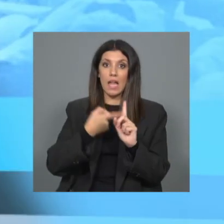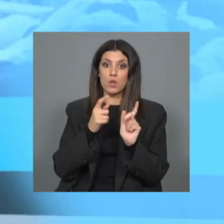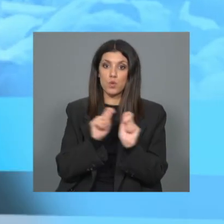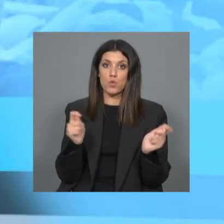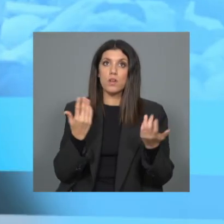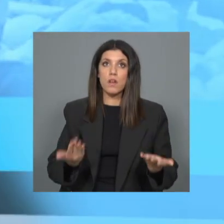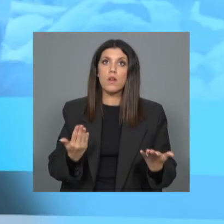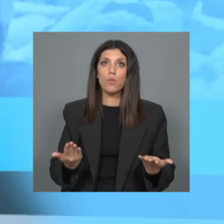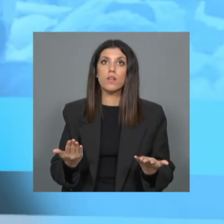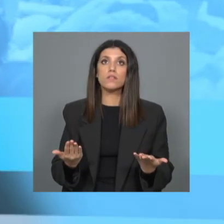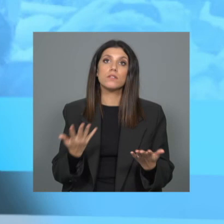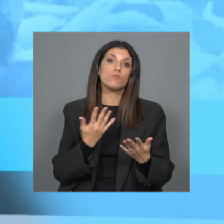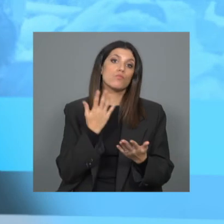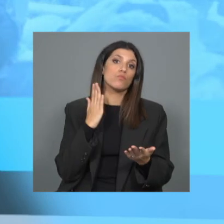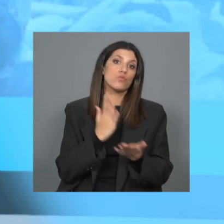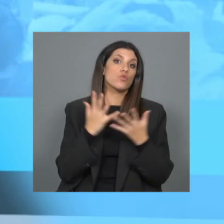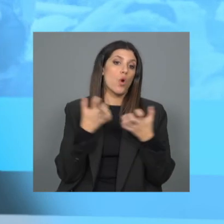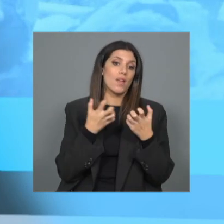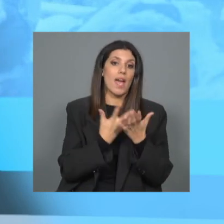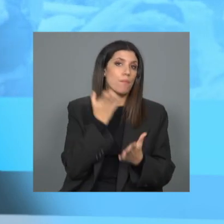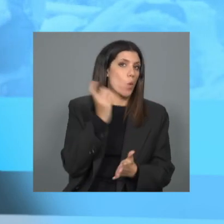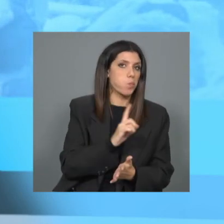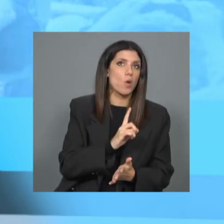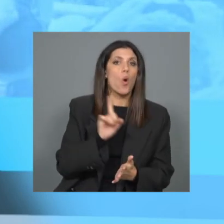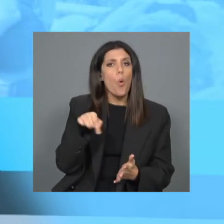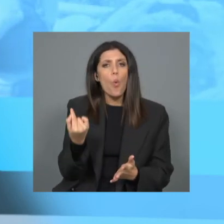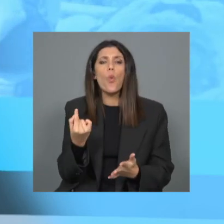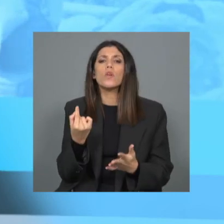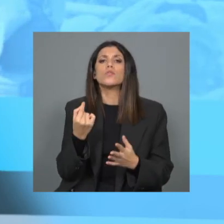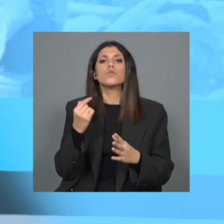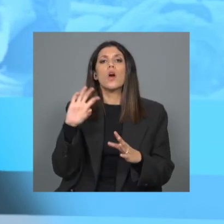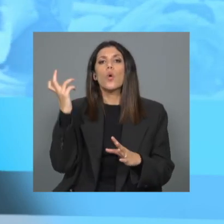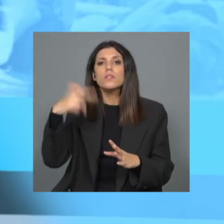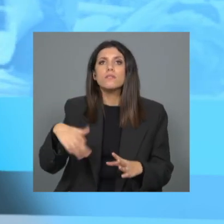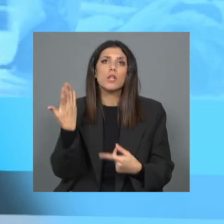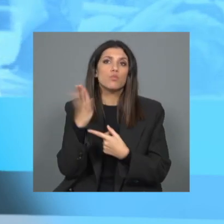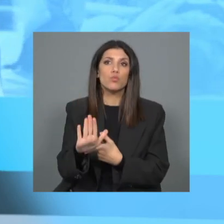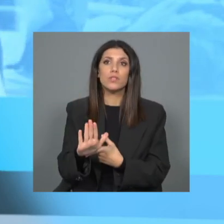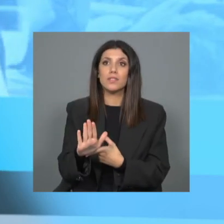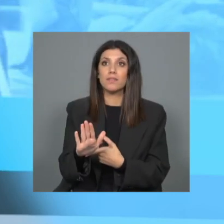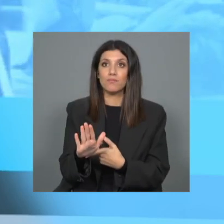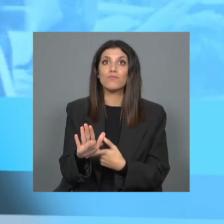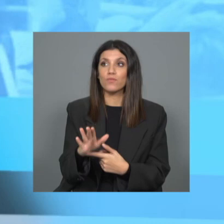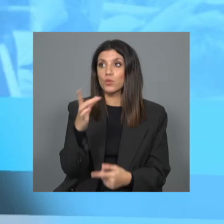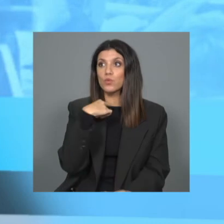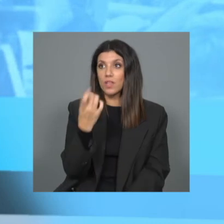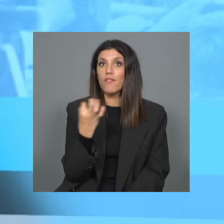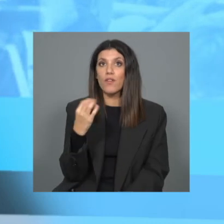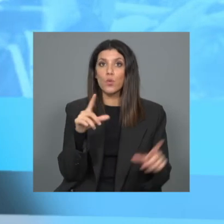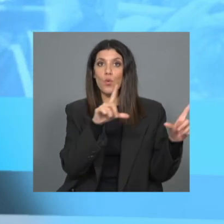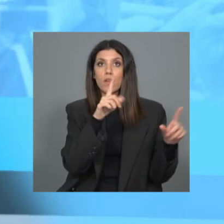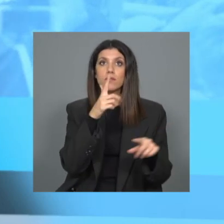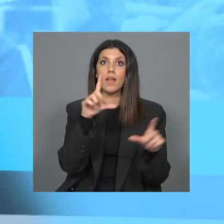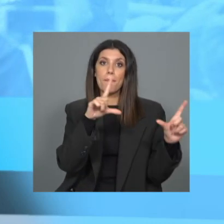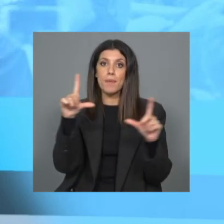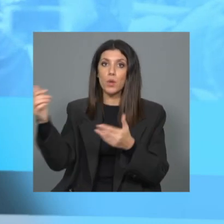felizmente que não ficou marcado só pela guerra, outros acontecimentos o marcaram, como tu recolheste essas imagens e